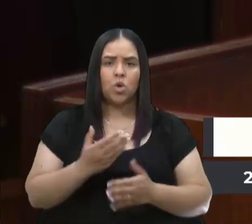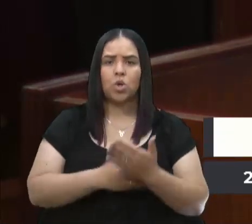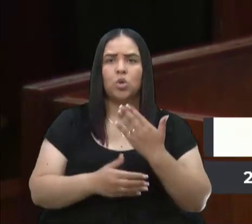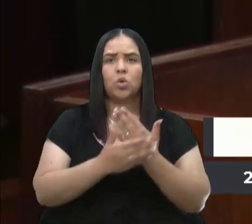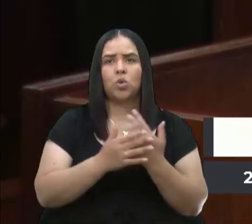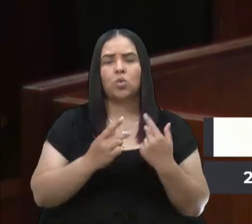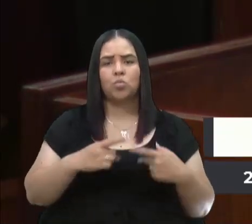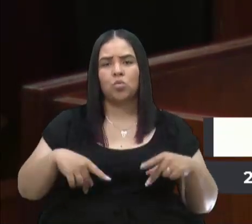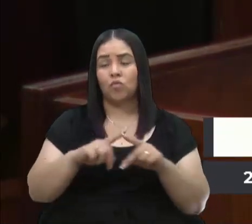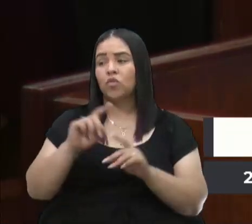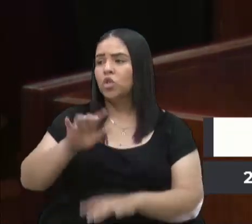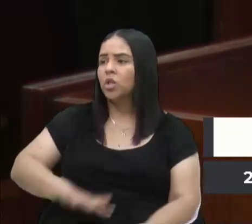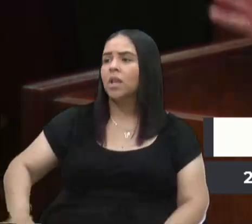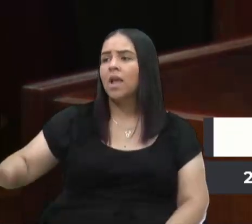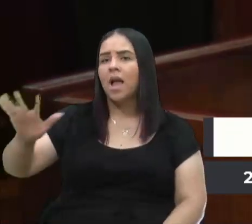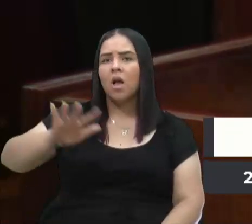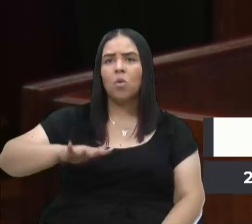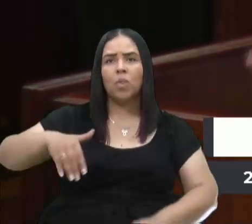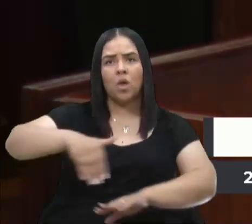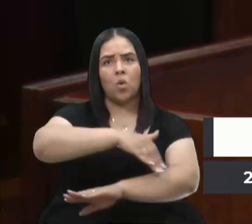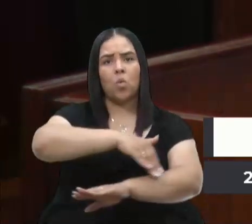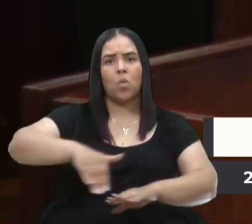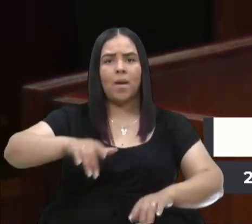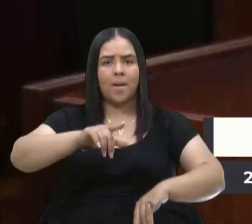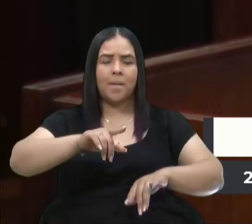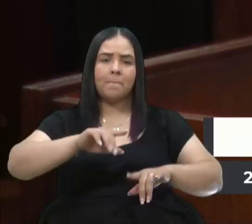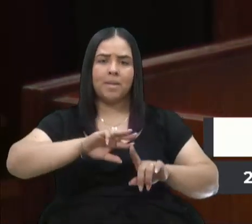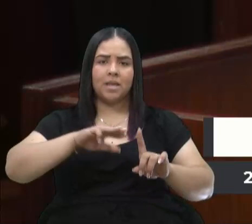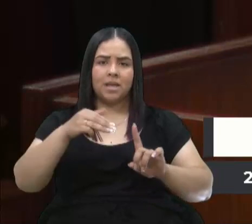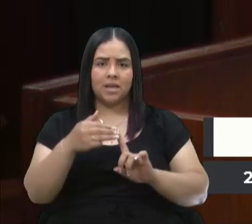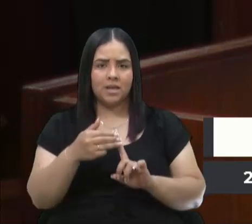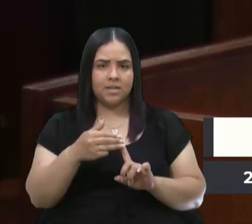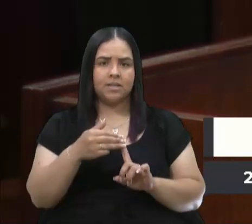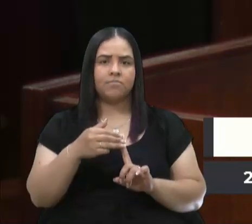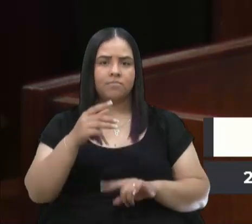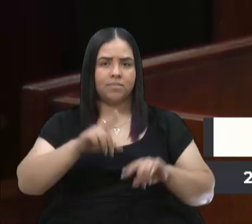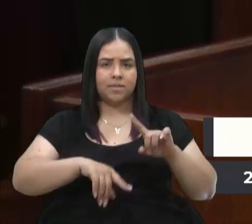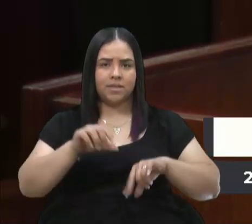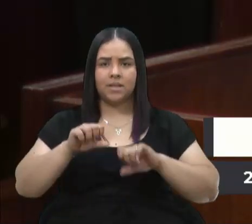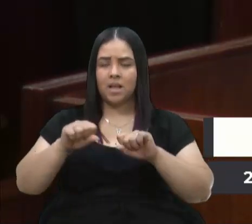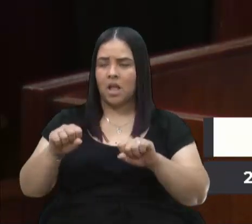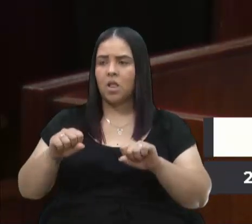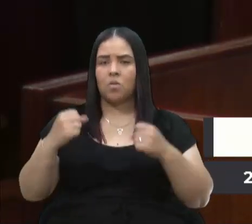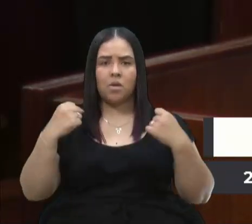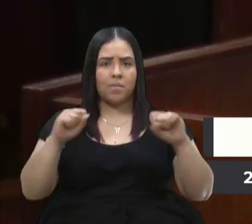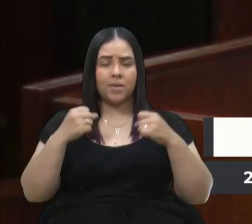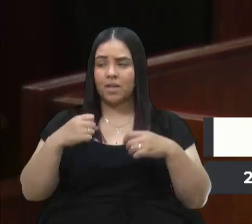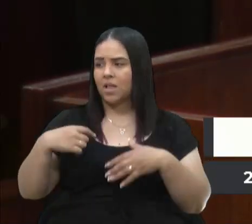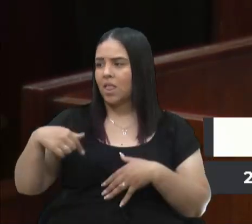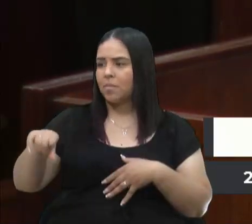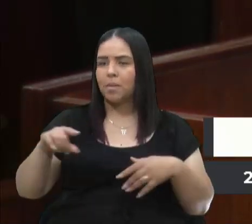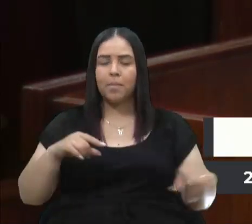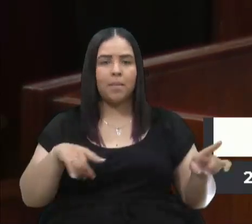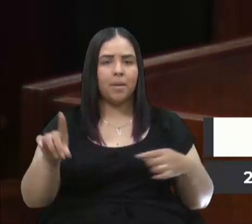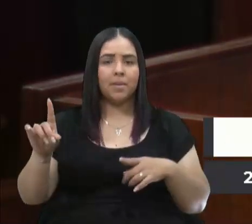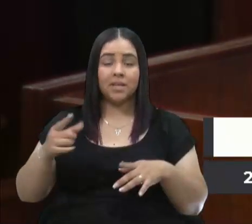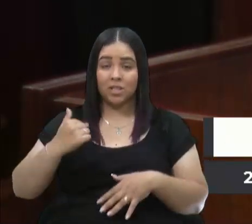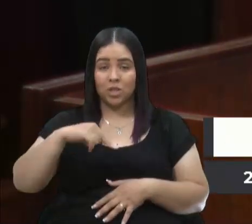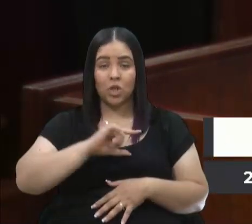população em geral, nas ruas, no mercado, na academia, onde a gente vai. Tenho ouvido, e nós colegas aqui também,